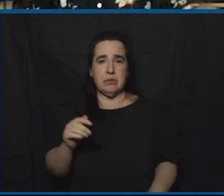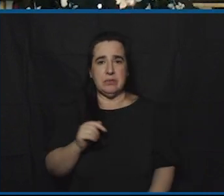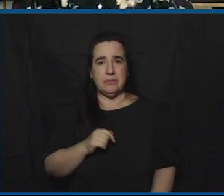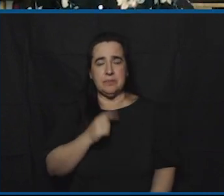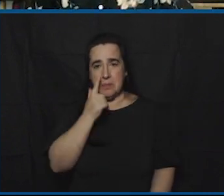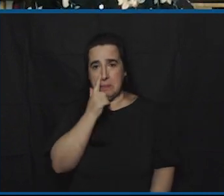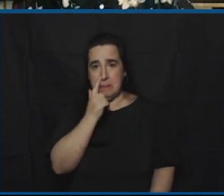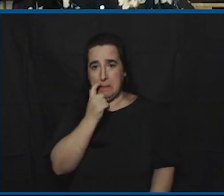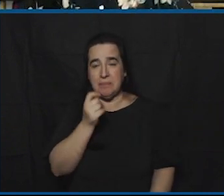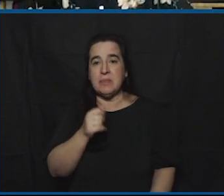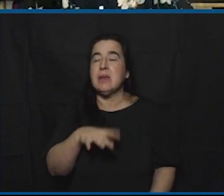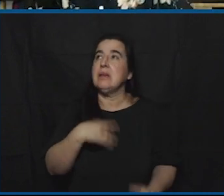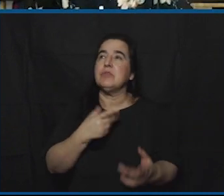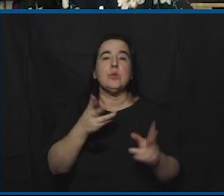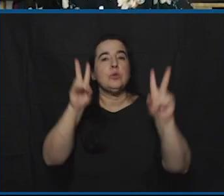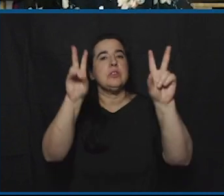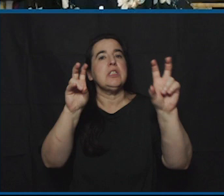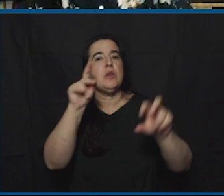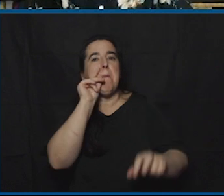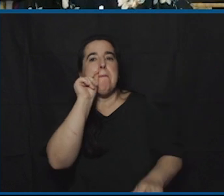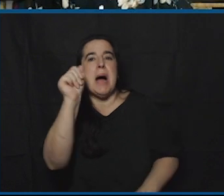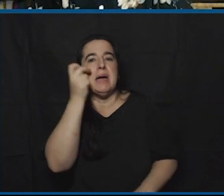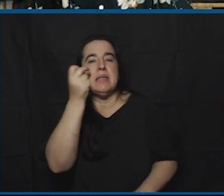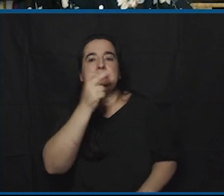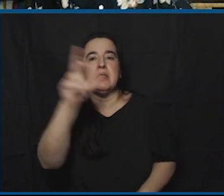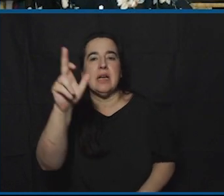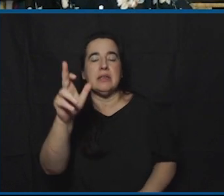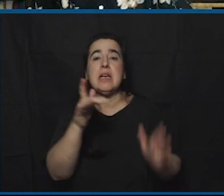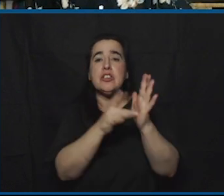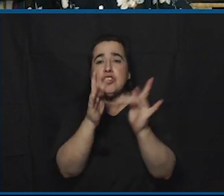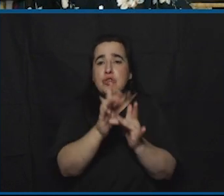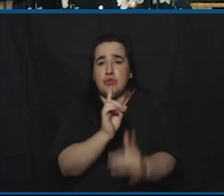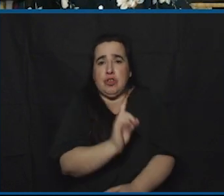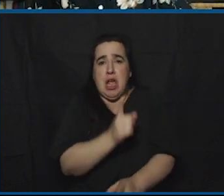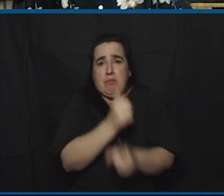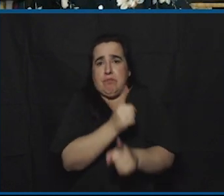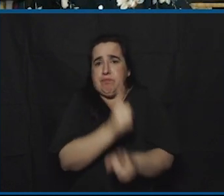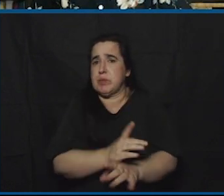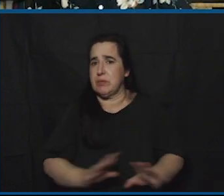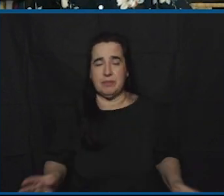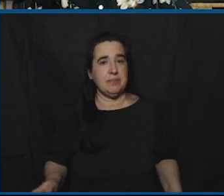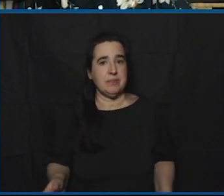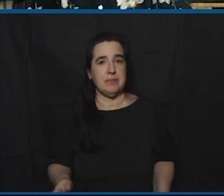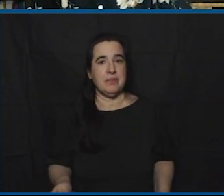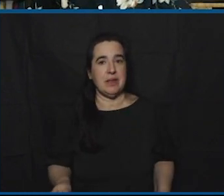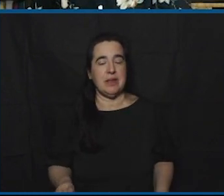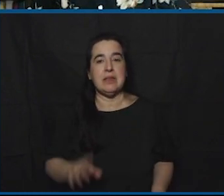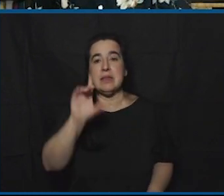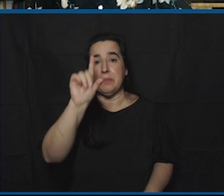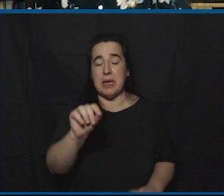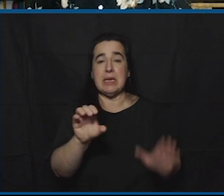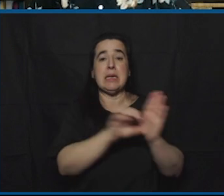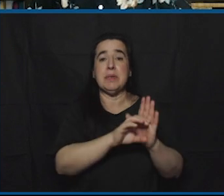a atribuição de Pai da Eternidade é ao próprio Messias, ao próprio Jesus Cristo. E ainda no versículo, no